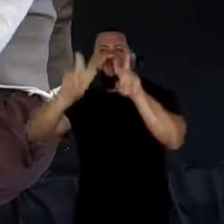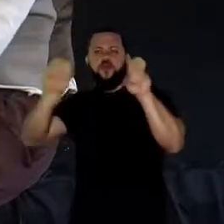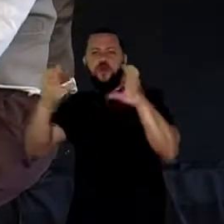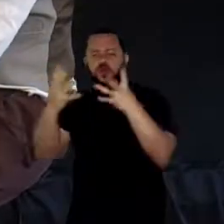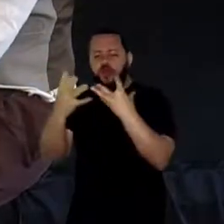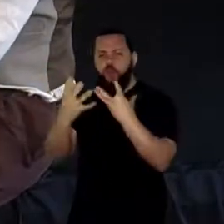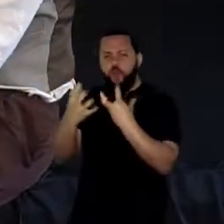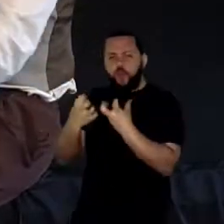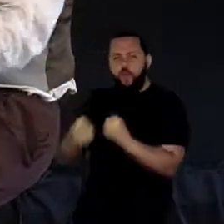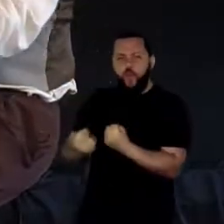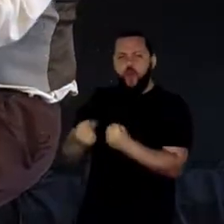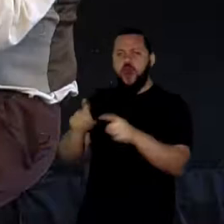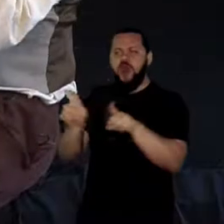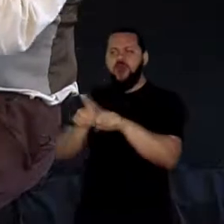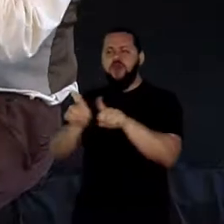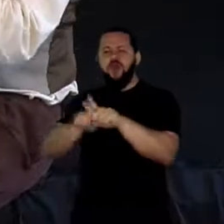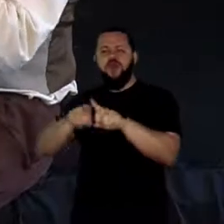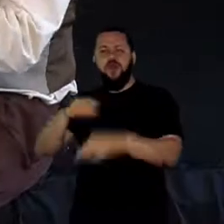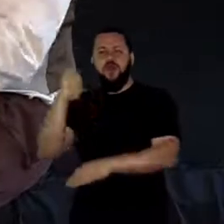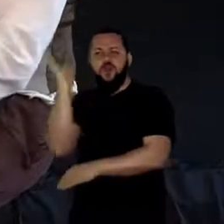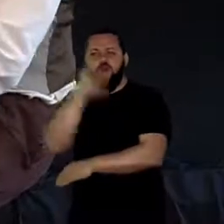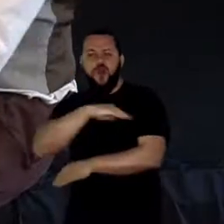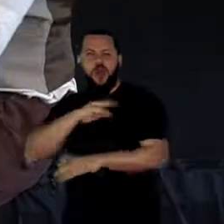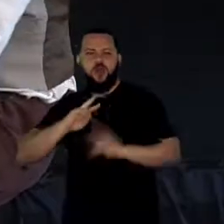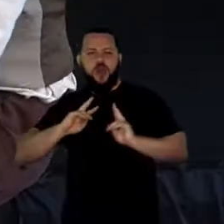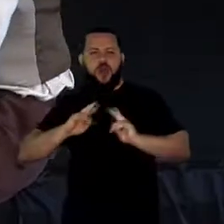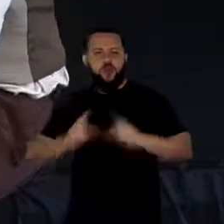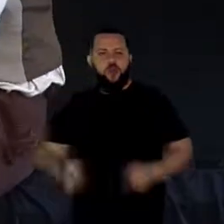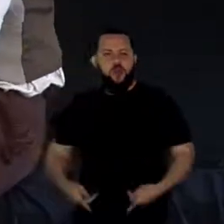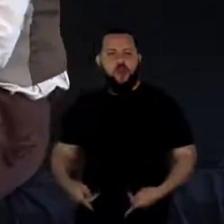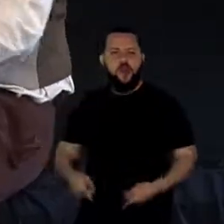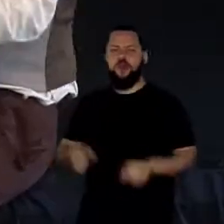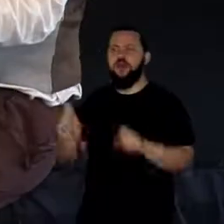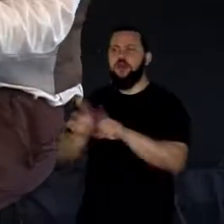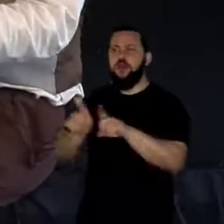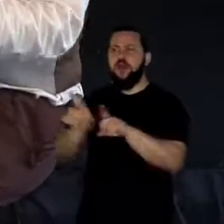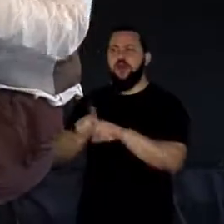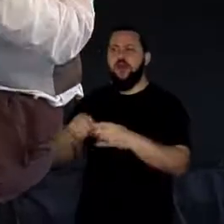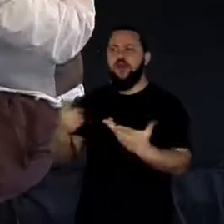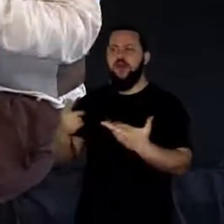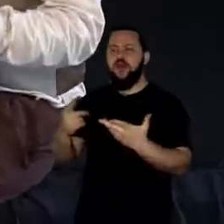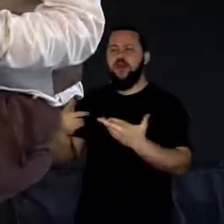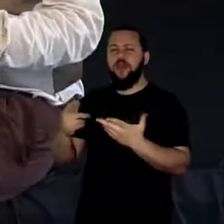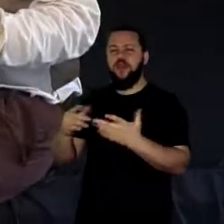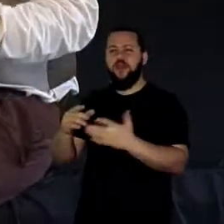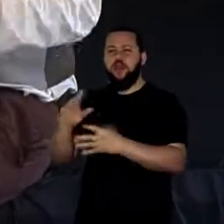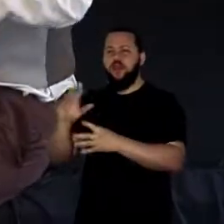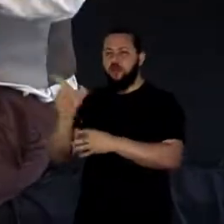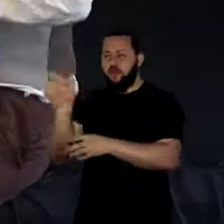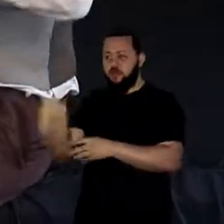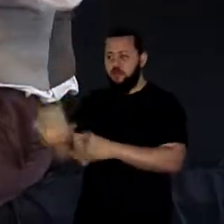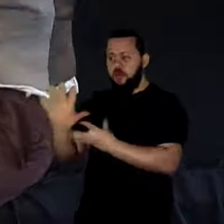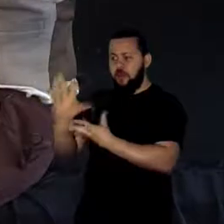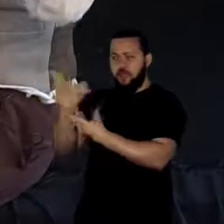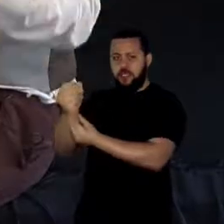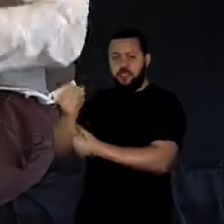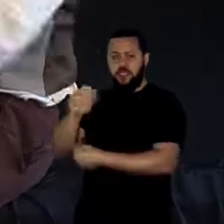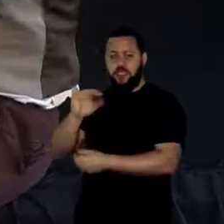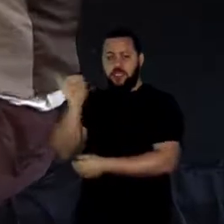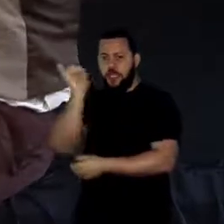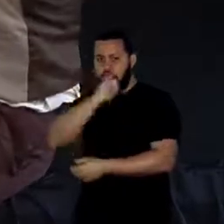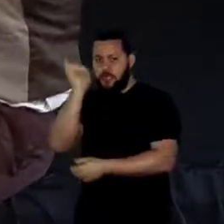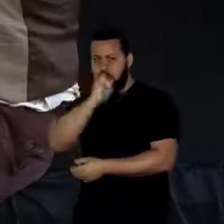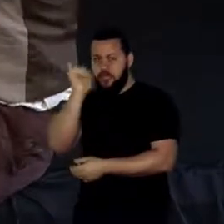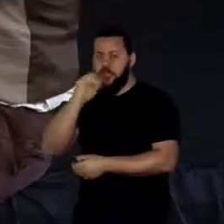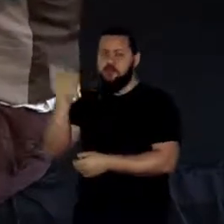maltrato do ser humano, né? Que daí a gente pegou, e também a gente pegou o Volpi, que é um artista que, na verdade, ele é italiano, mas viveu no Brasil vários anos,